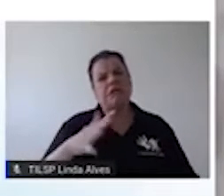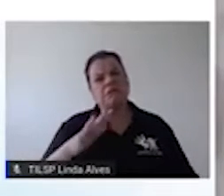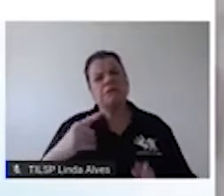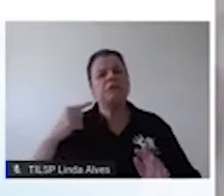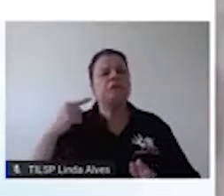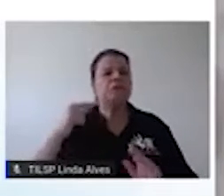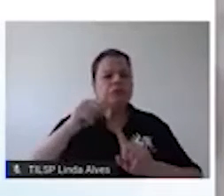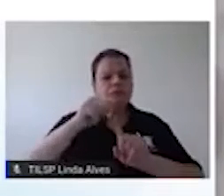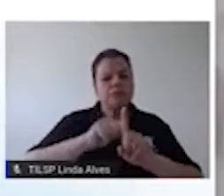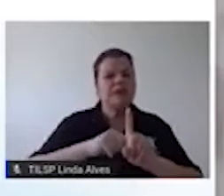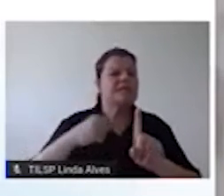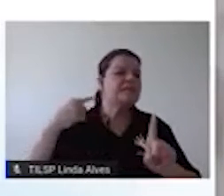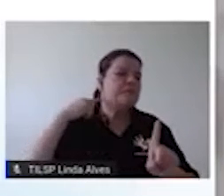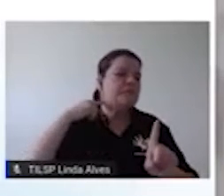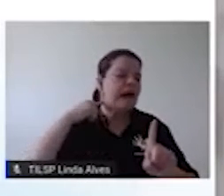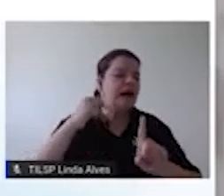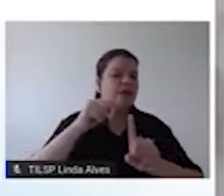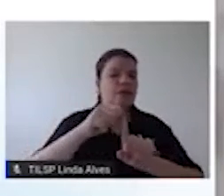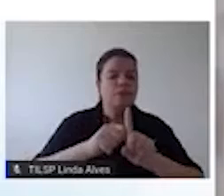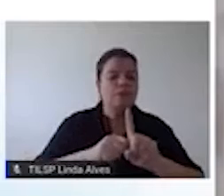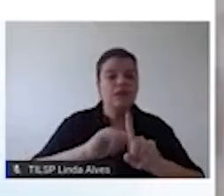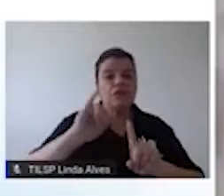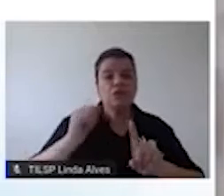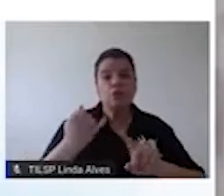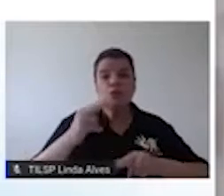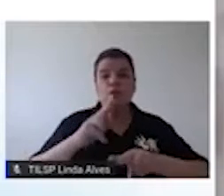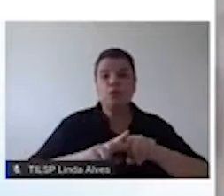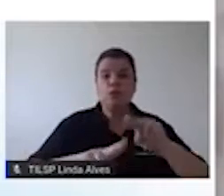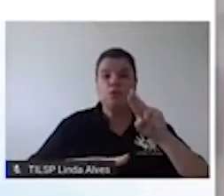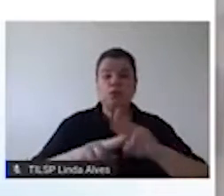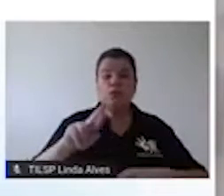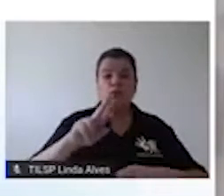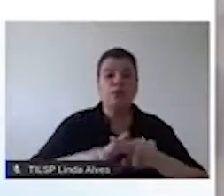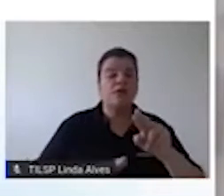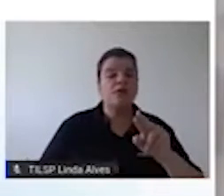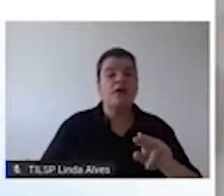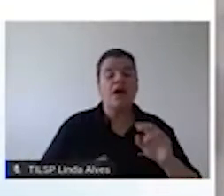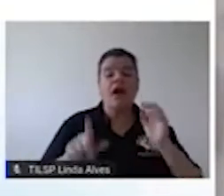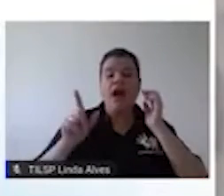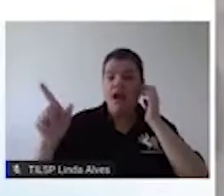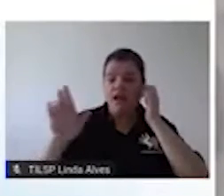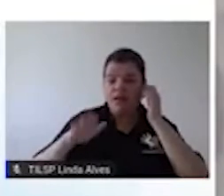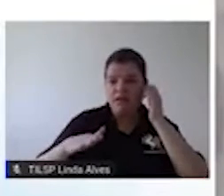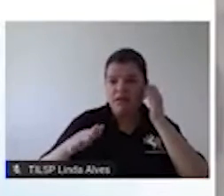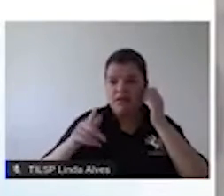junho, o presidente da República ele simplesmente